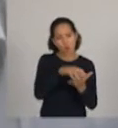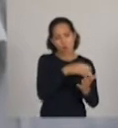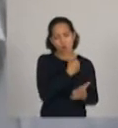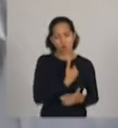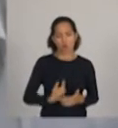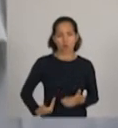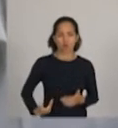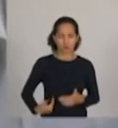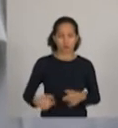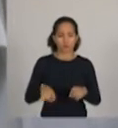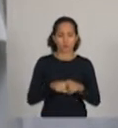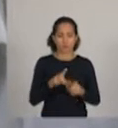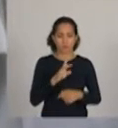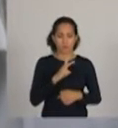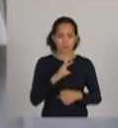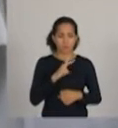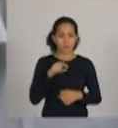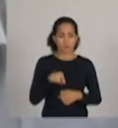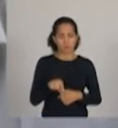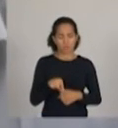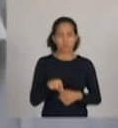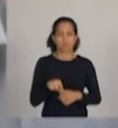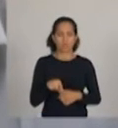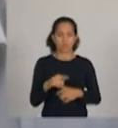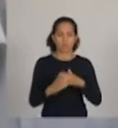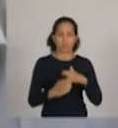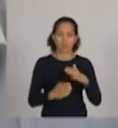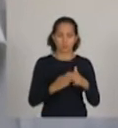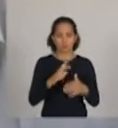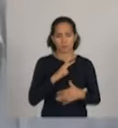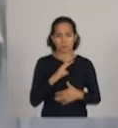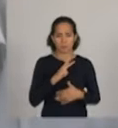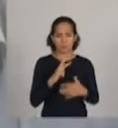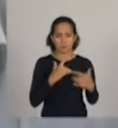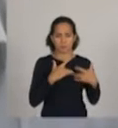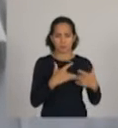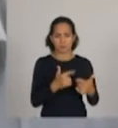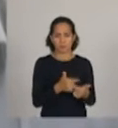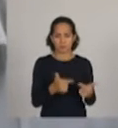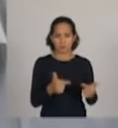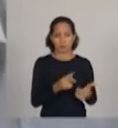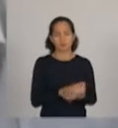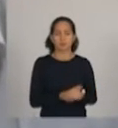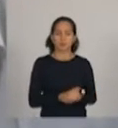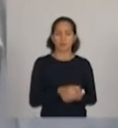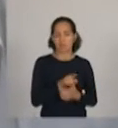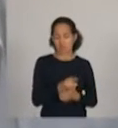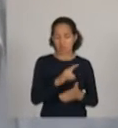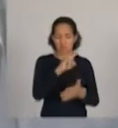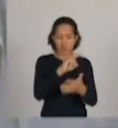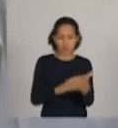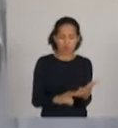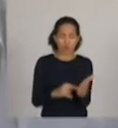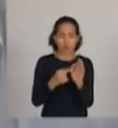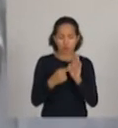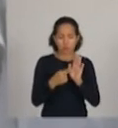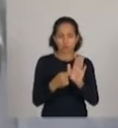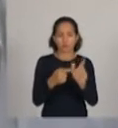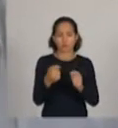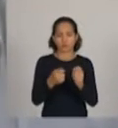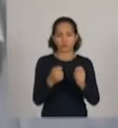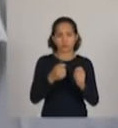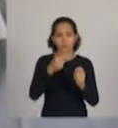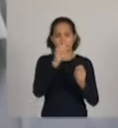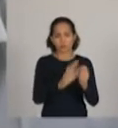e entidades privadas sem fins lucrativos. Esse documento foi encaminhado pela Controladoria Geral da